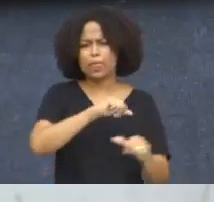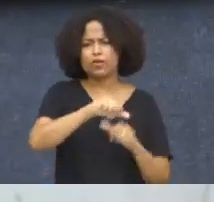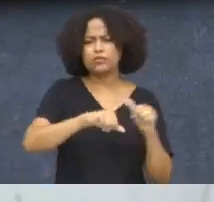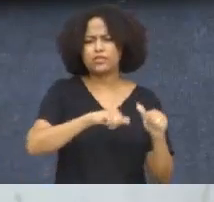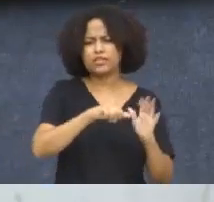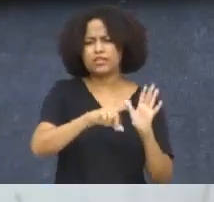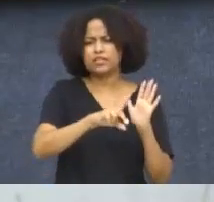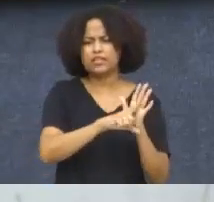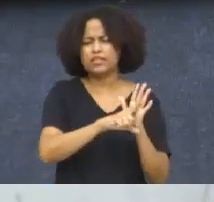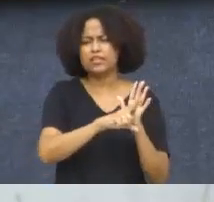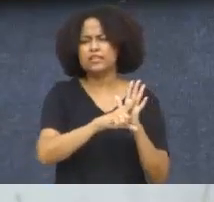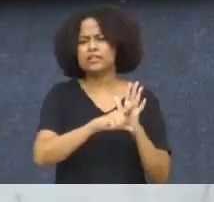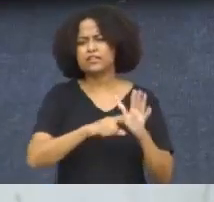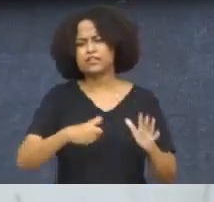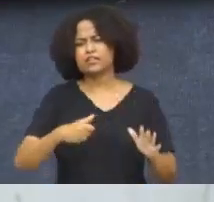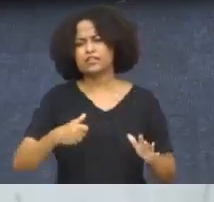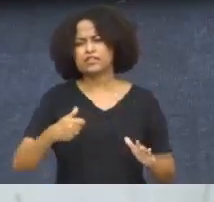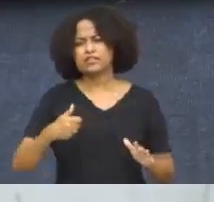lei número